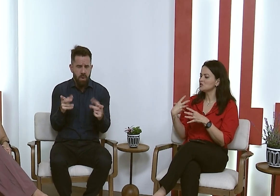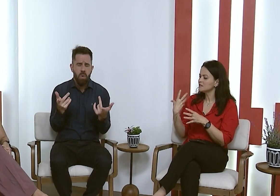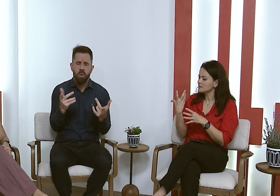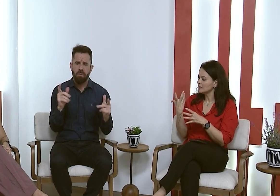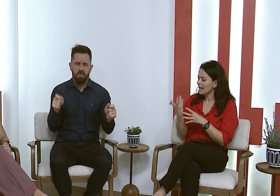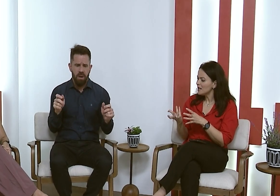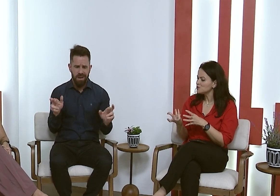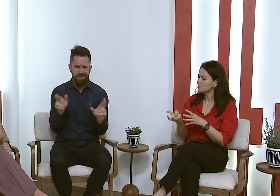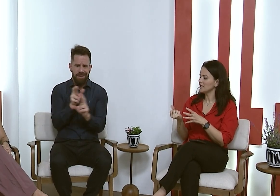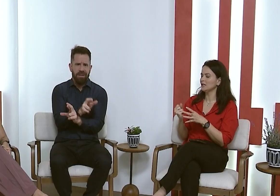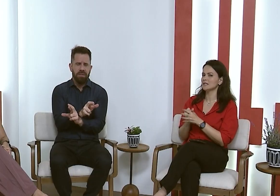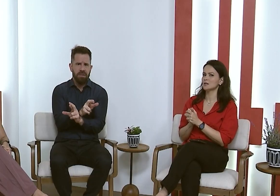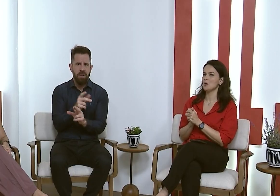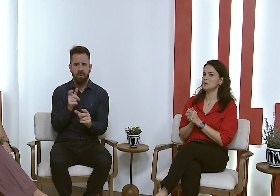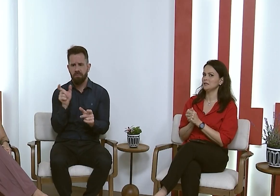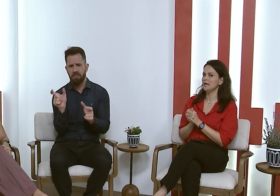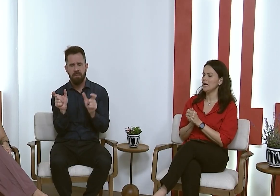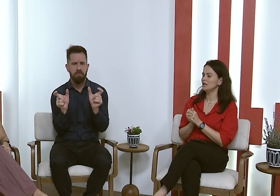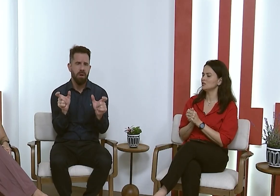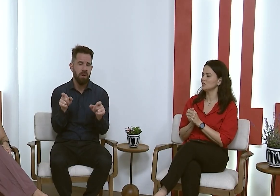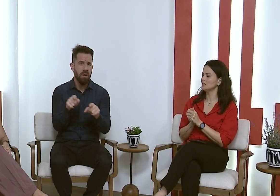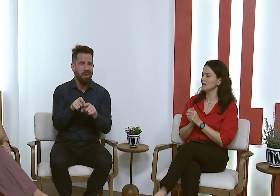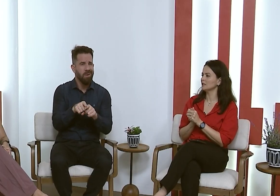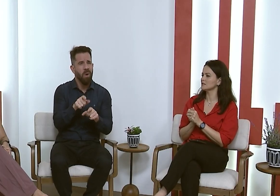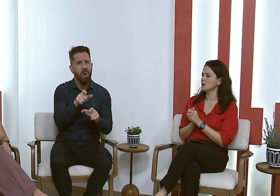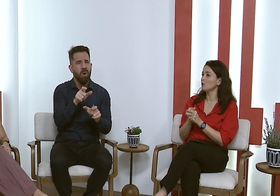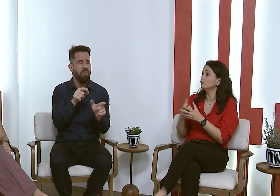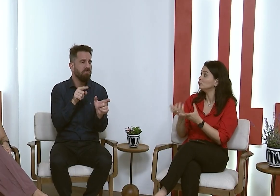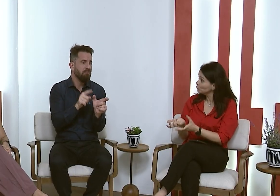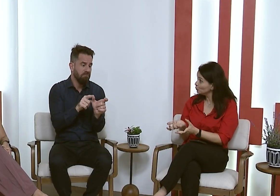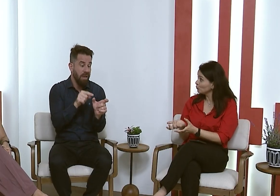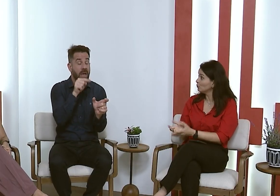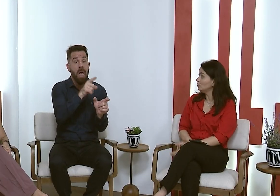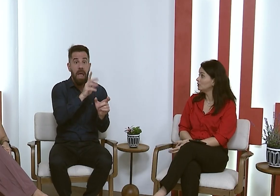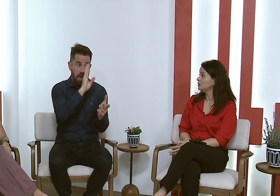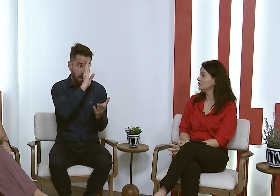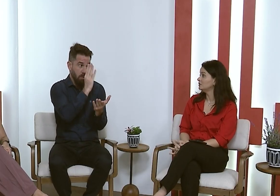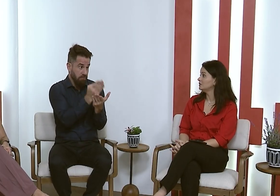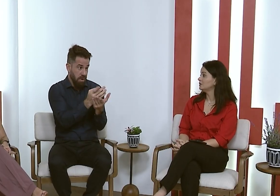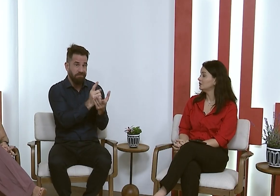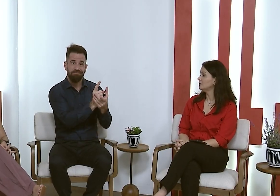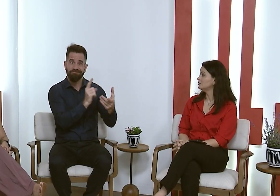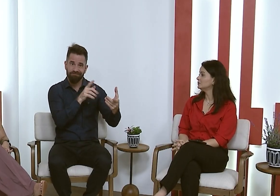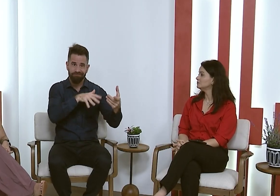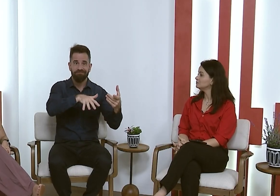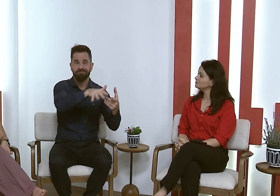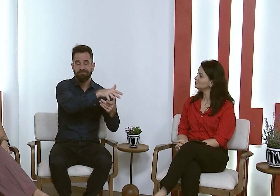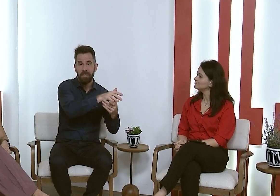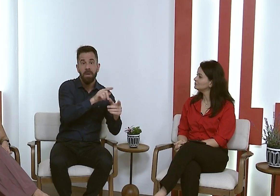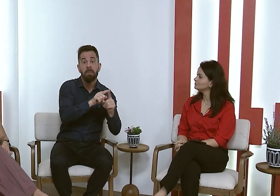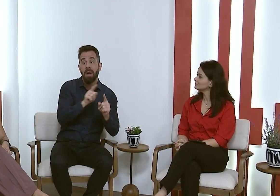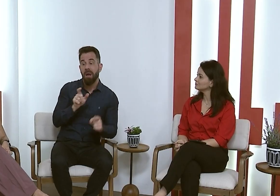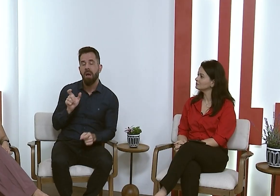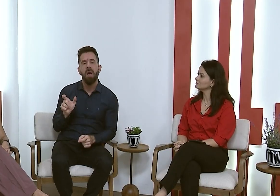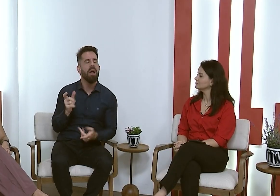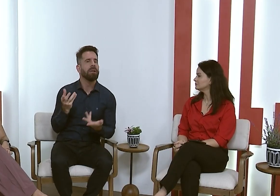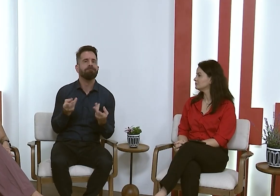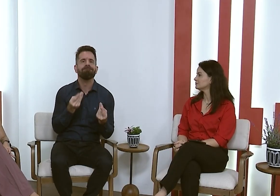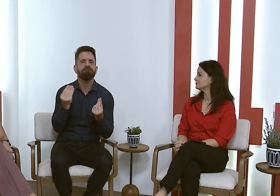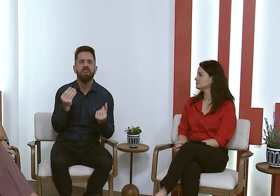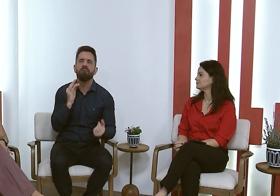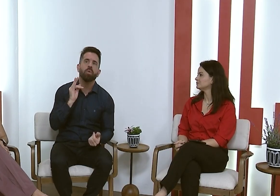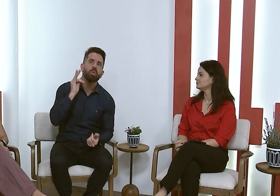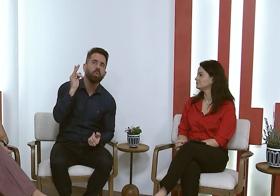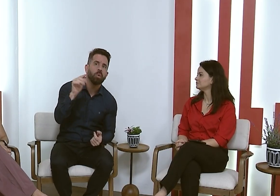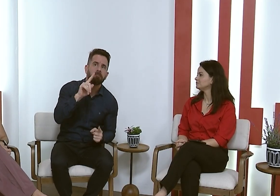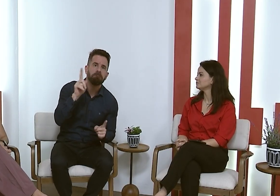esse descrédito em relação à humanidade, em relação ao futuro? É uma pergunta muito boa, assim. Eu acho que dá para